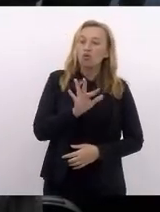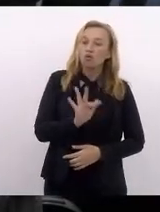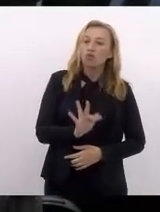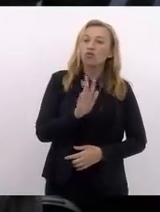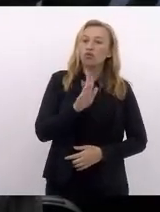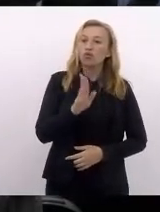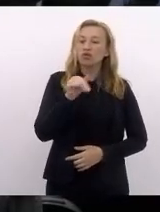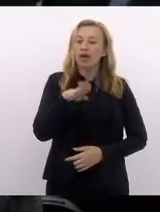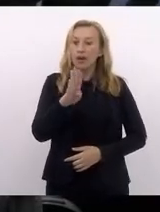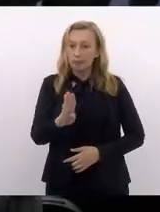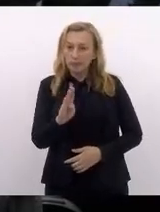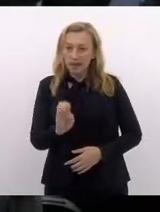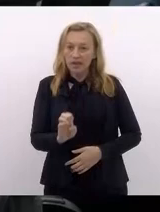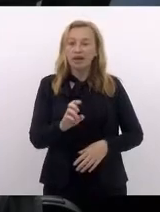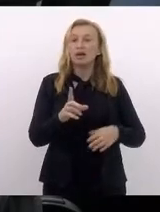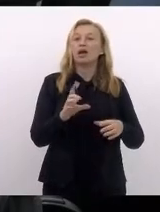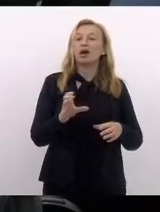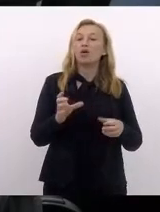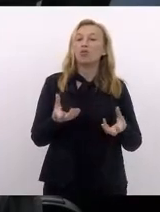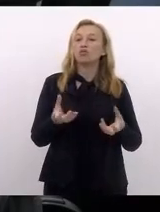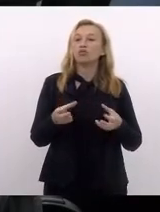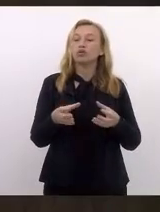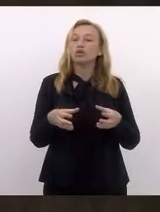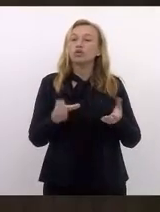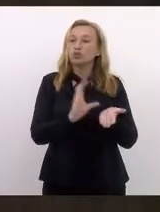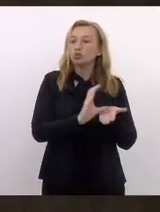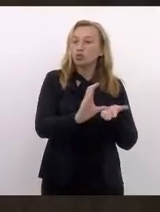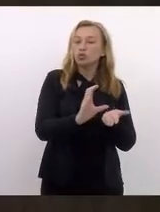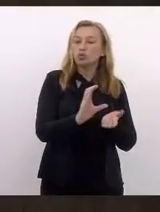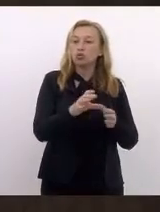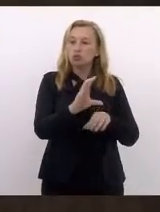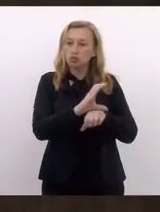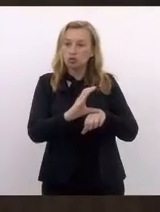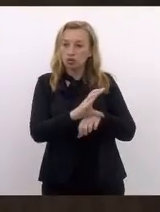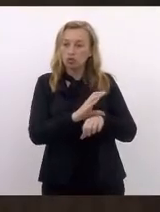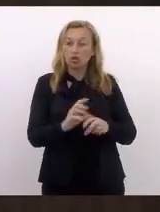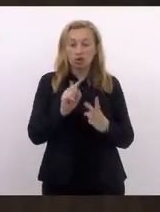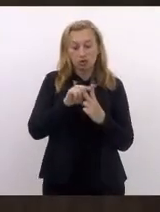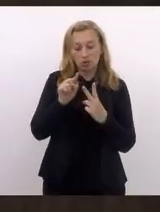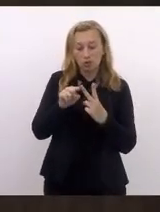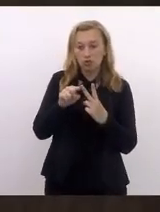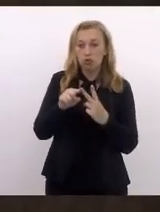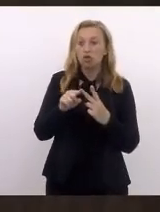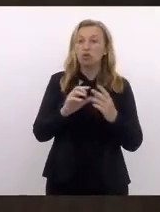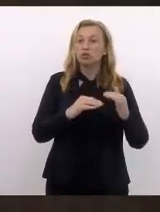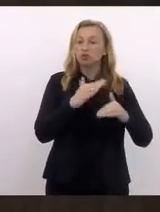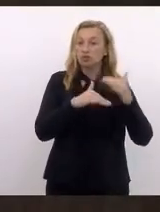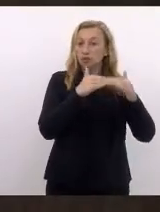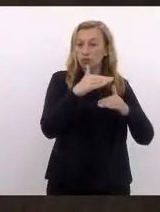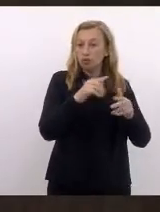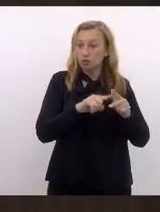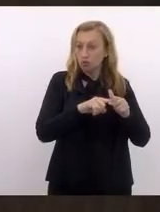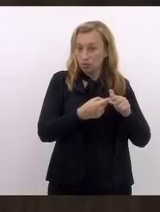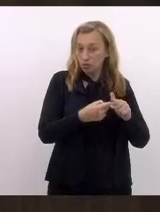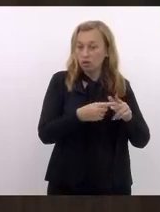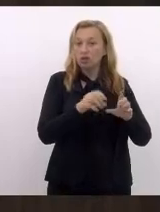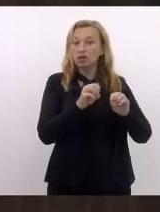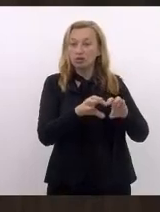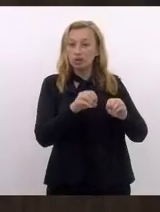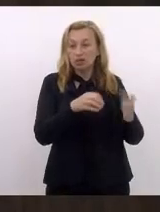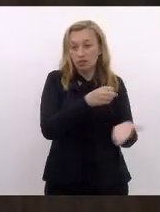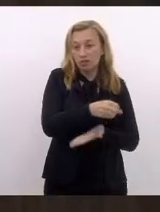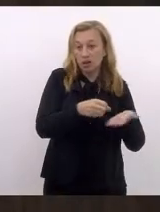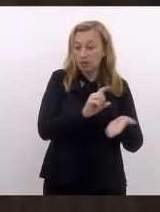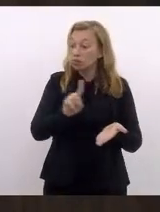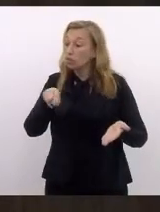é um fundo constitucional que tem duas vertentes por um lado o desenvolvimento EA manutenção da Educação